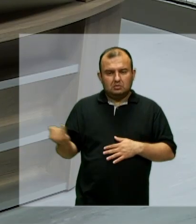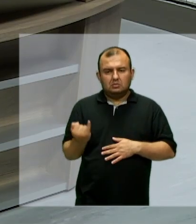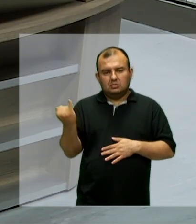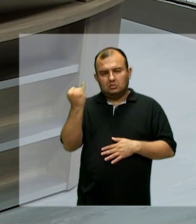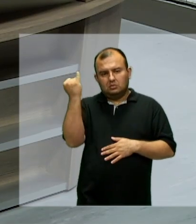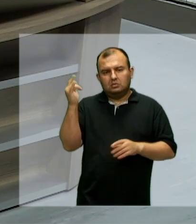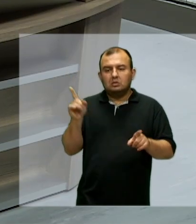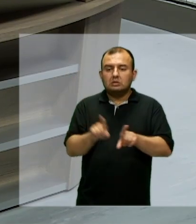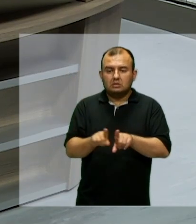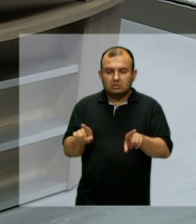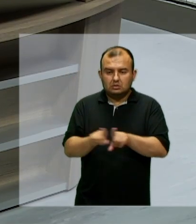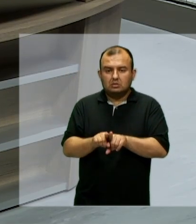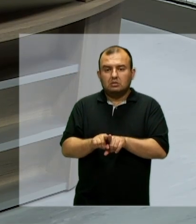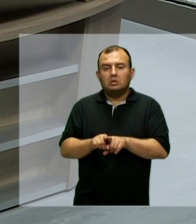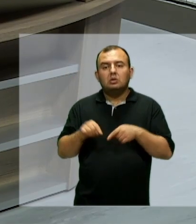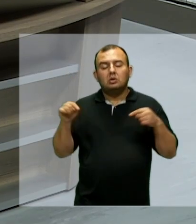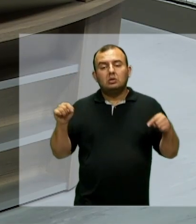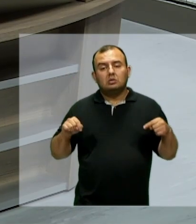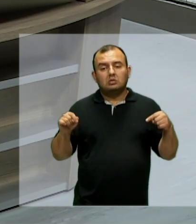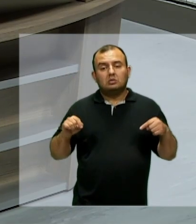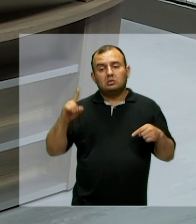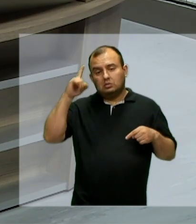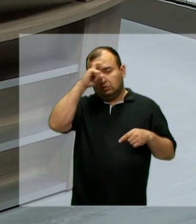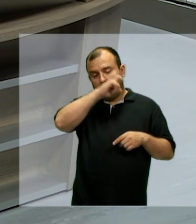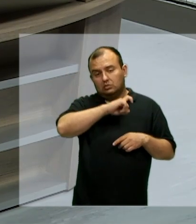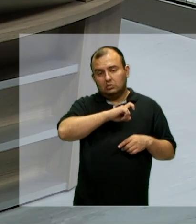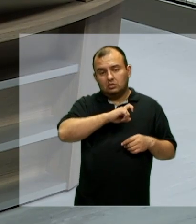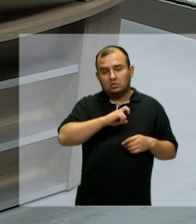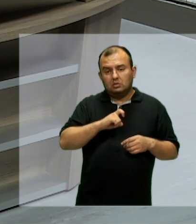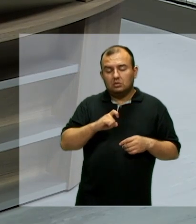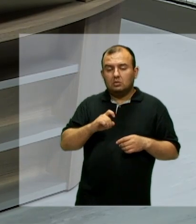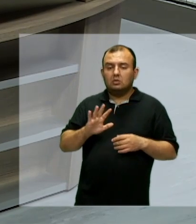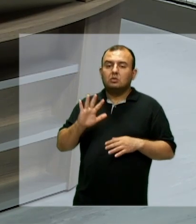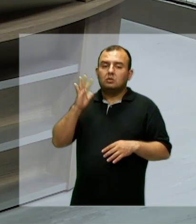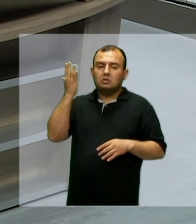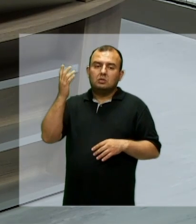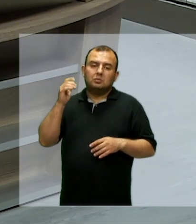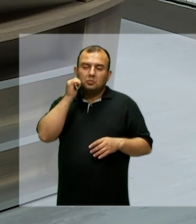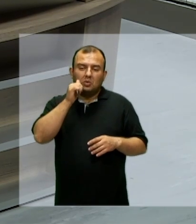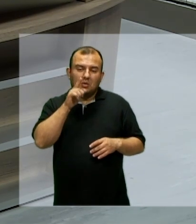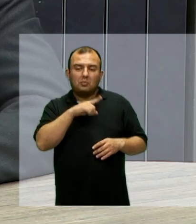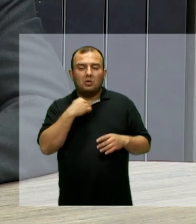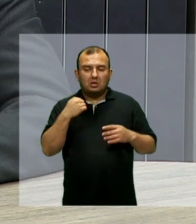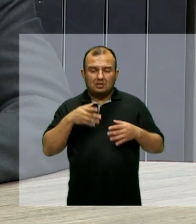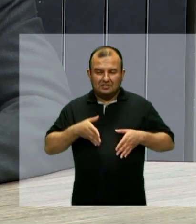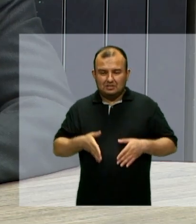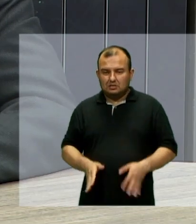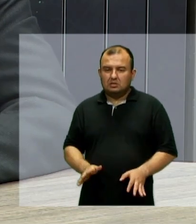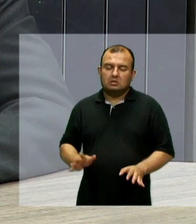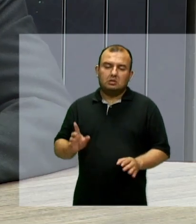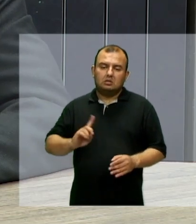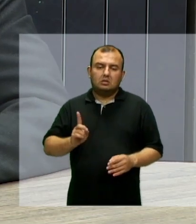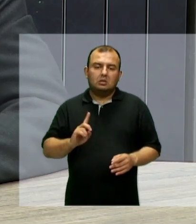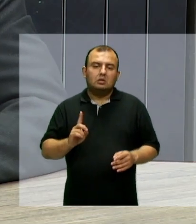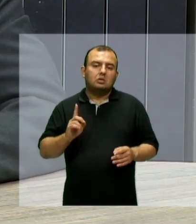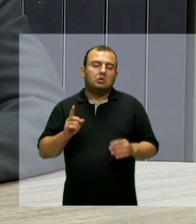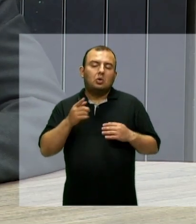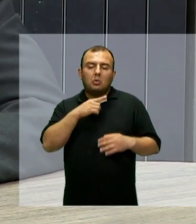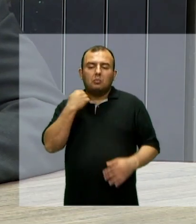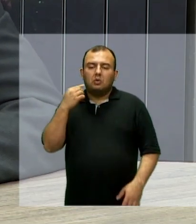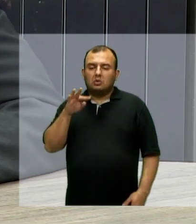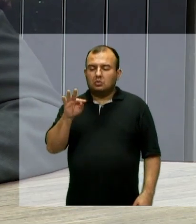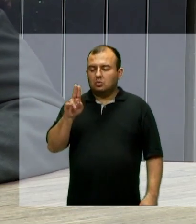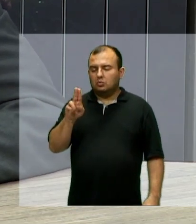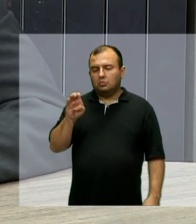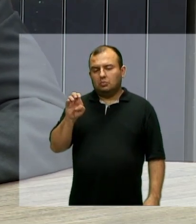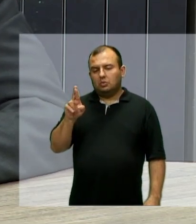Então, hoje você dificilmente tem mais óbito no parto, como tinha antigamente, né? Você não morre mais de tuberculose, de